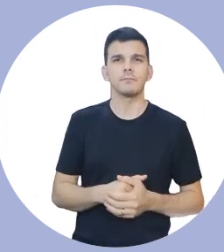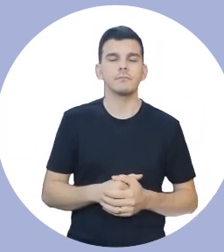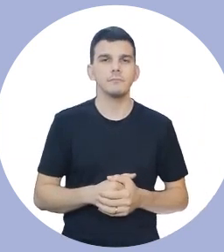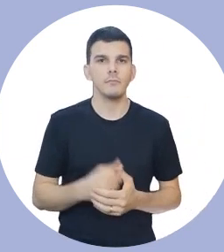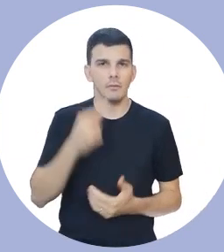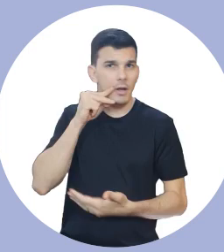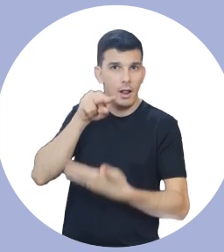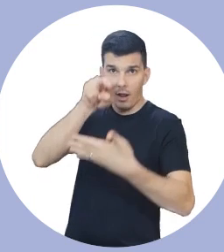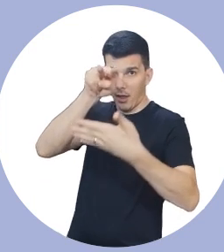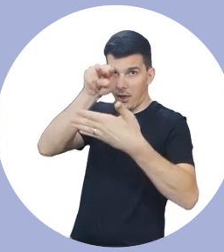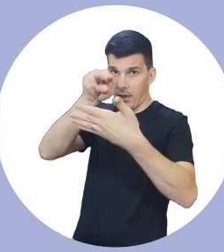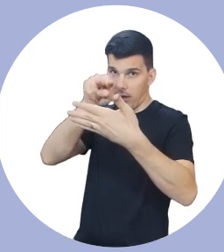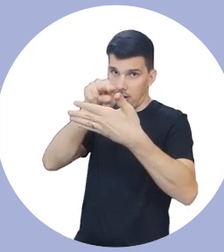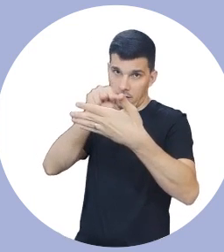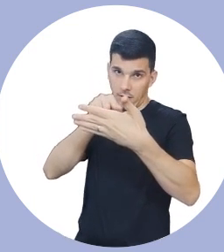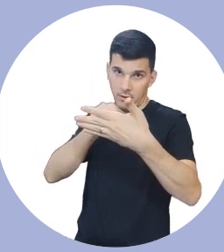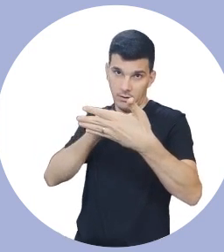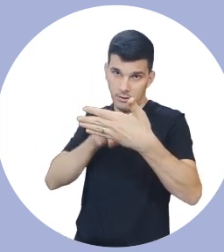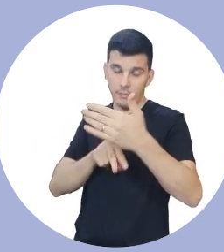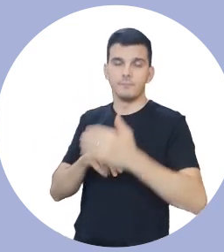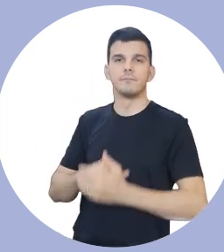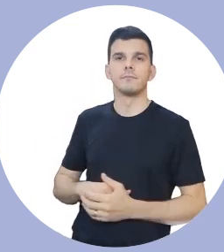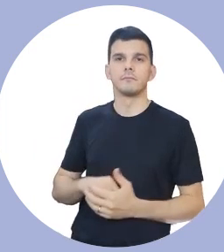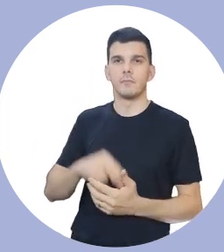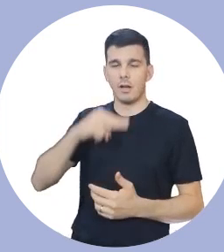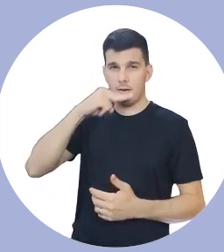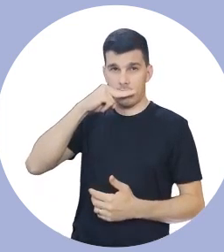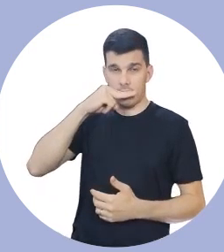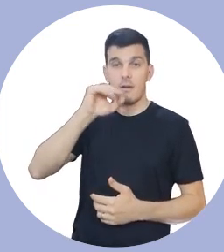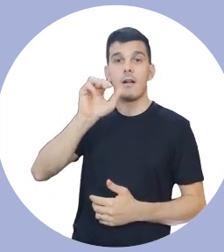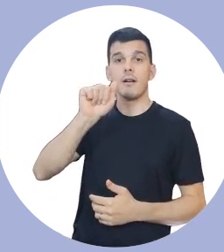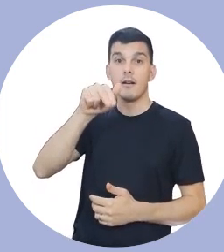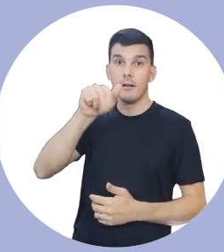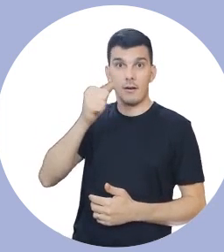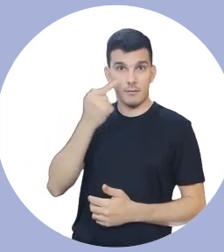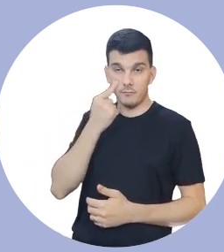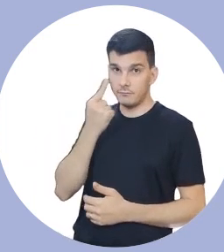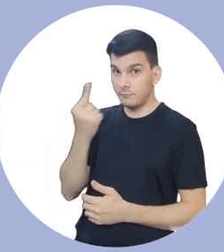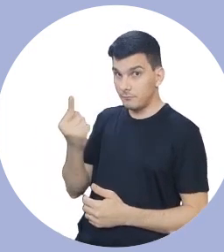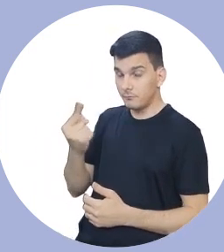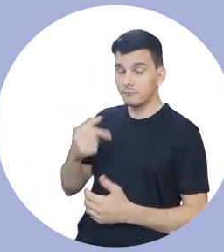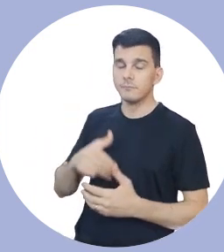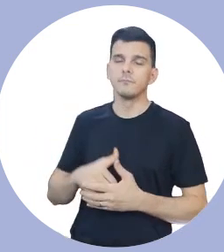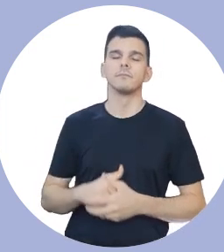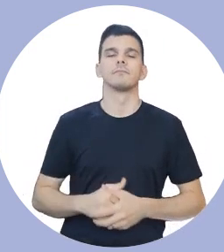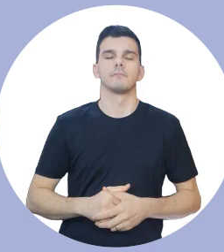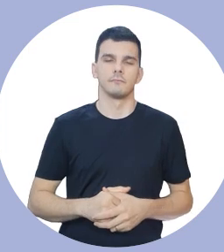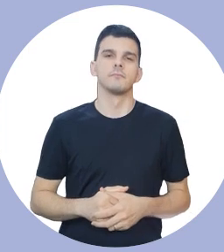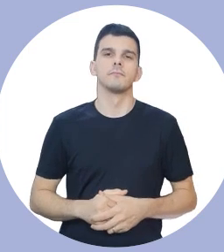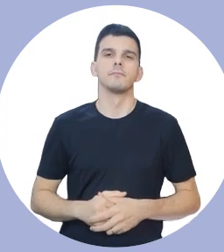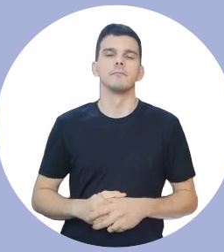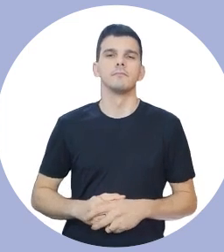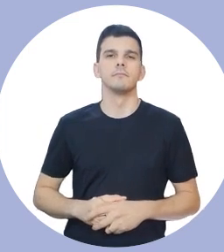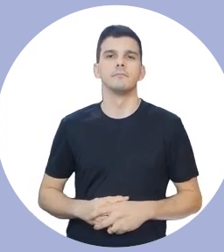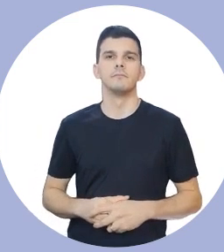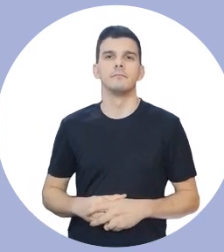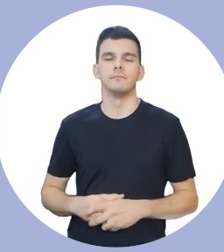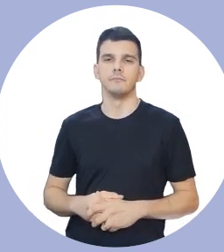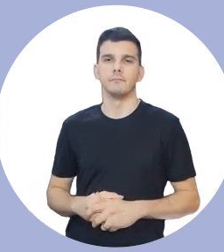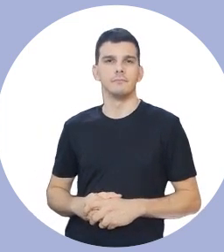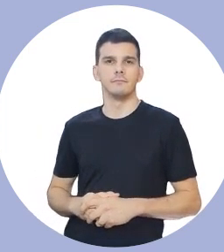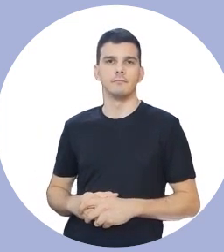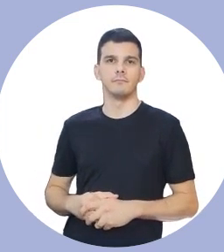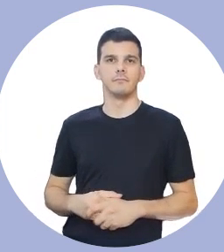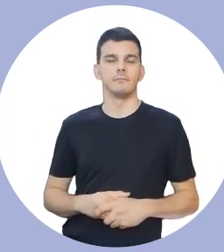simples. A cana chega cortada numa lavoura por meio de caminhões e é despejada em mesas alimentadoras, o